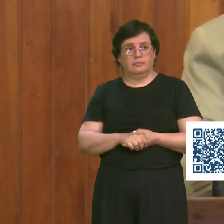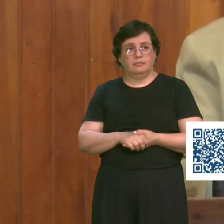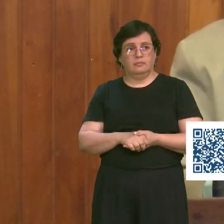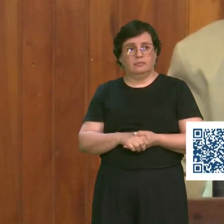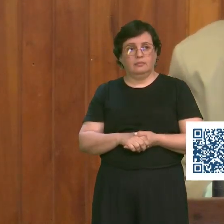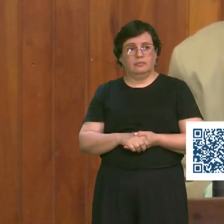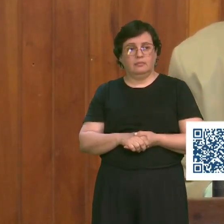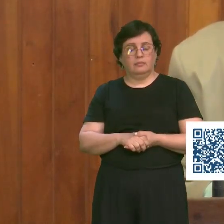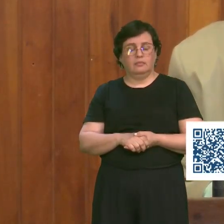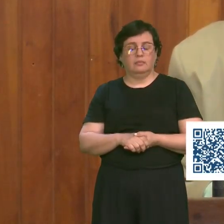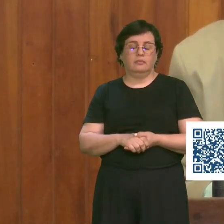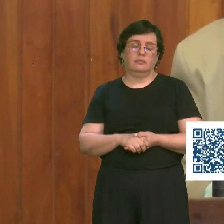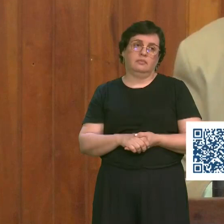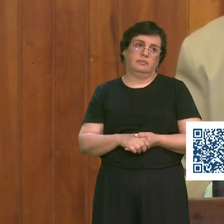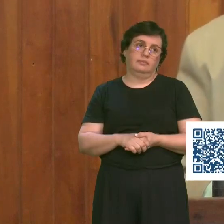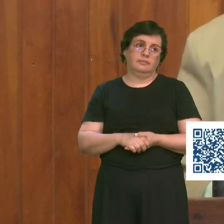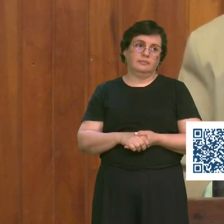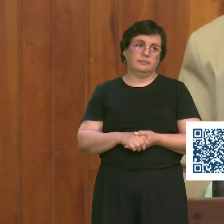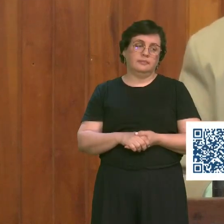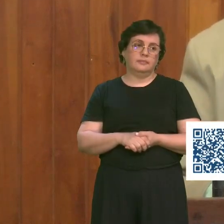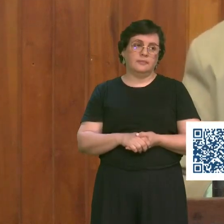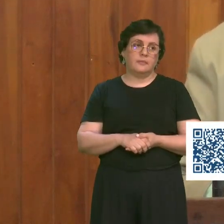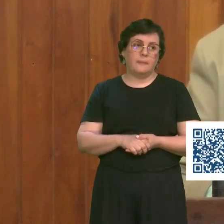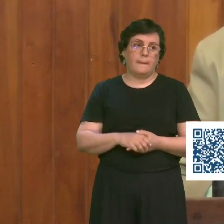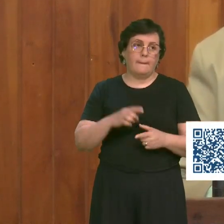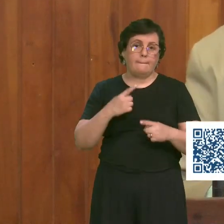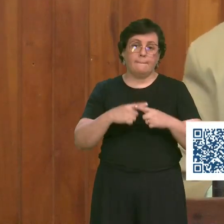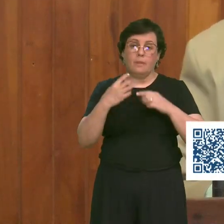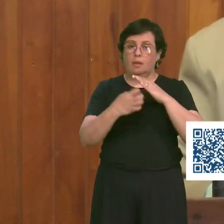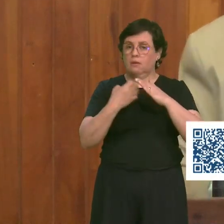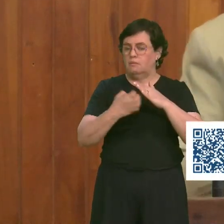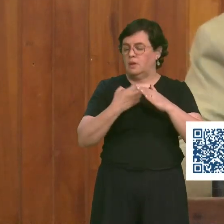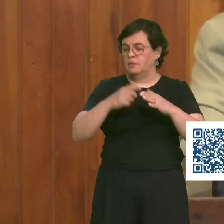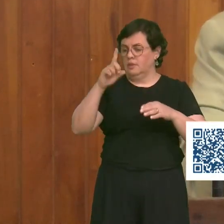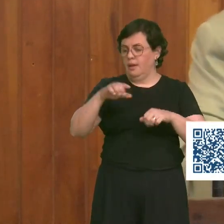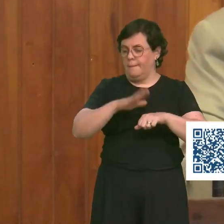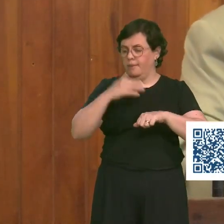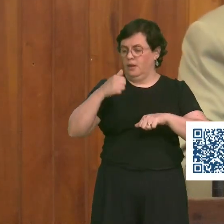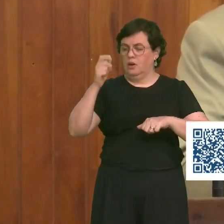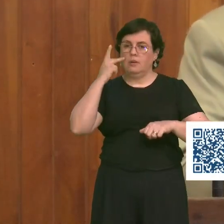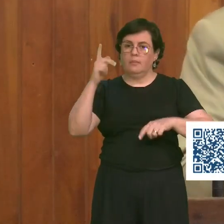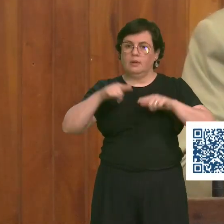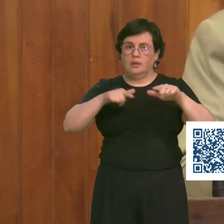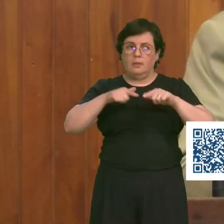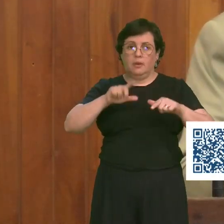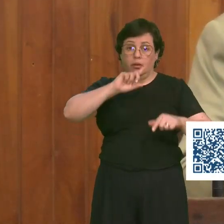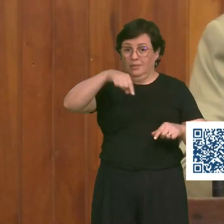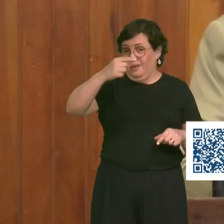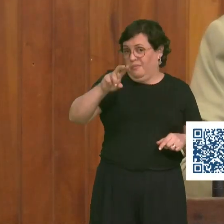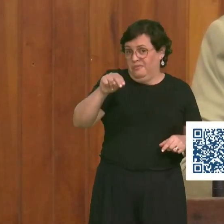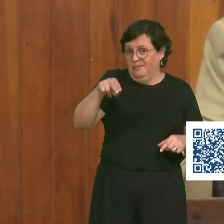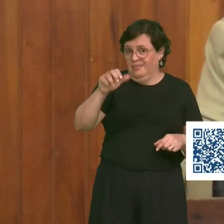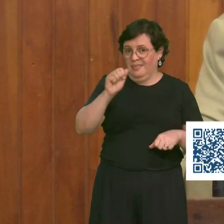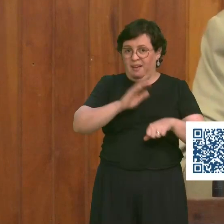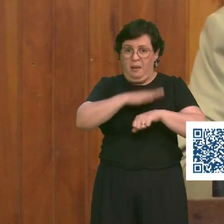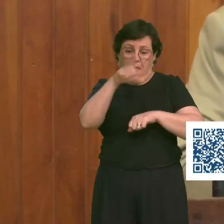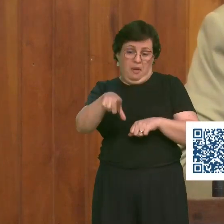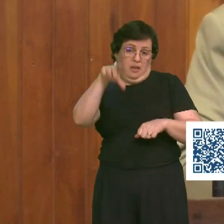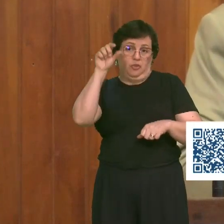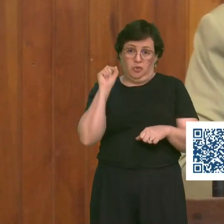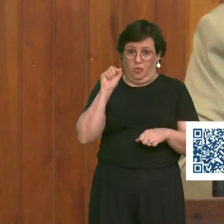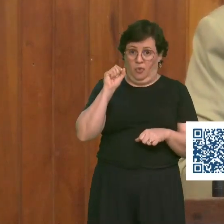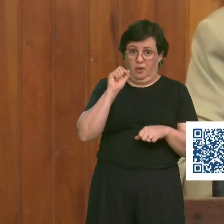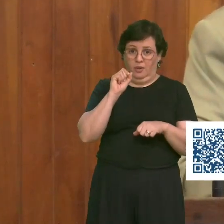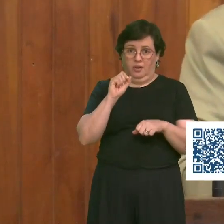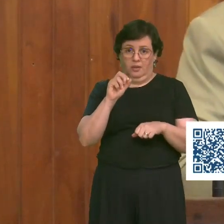é porque a nossa empresa é a melhor empresa para trabalhar e depois se elegeu nunca mais foi eleito a melhor empresa para trabalhar também não